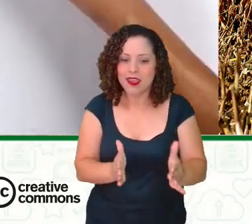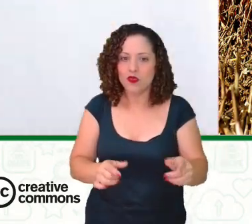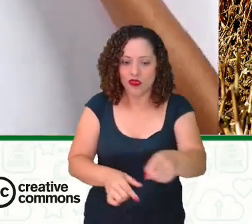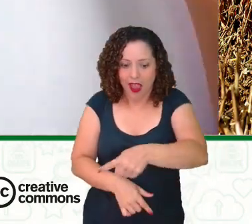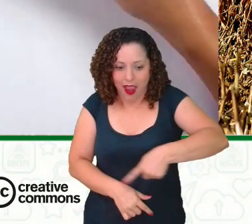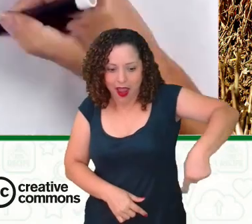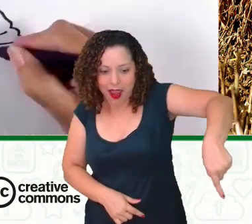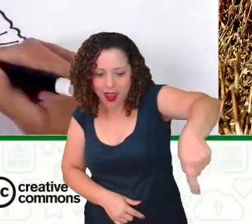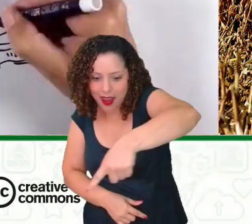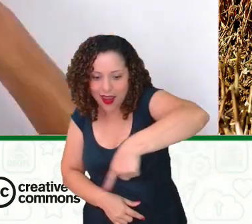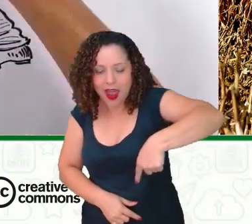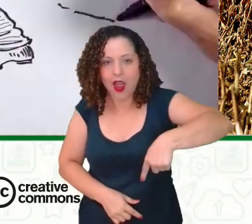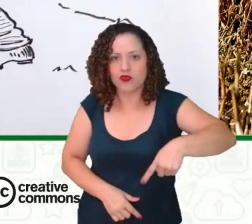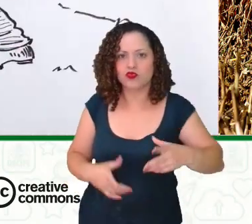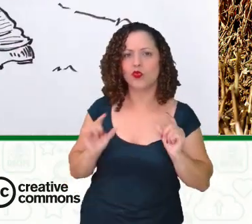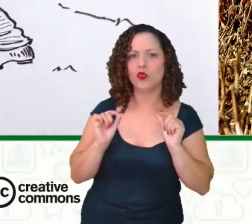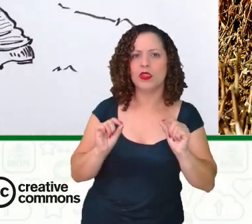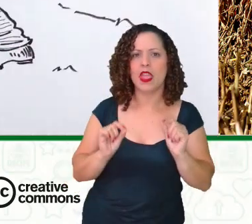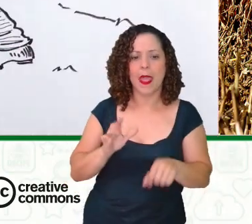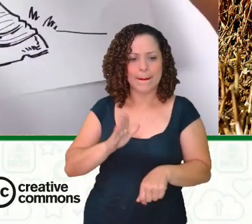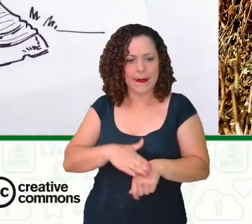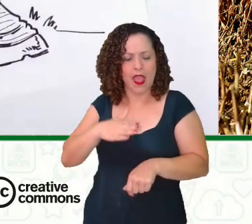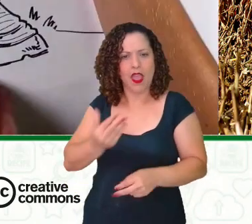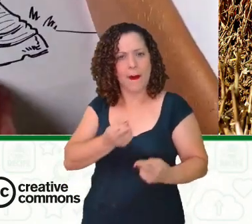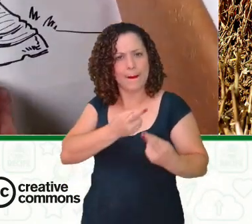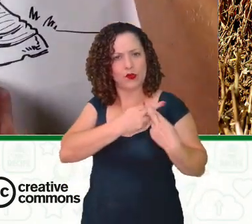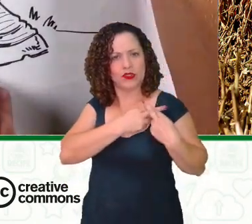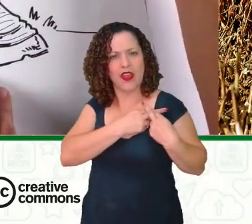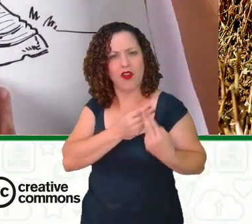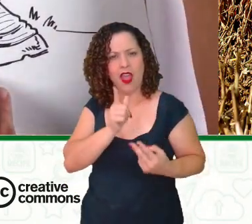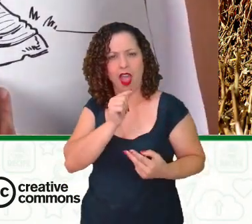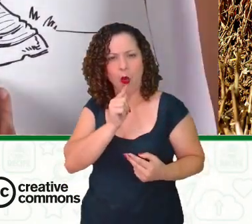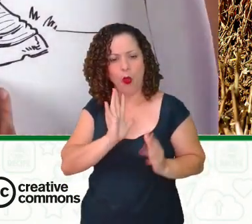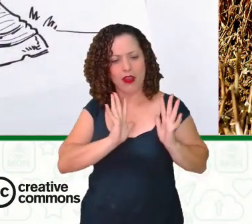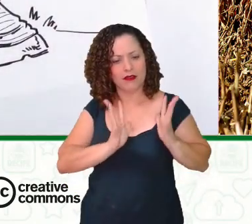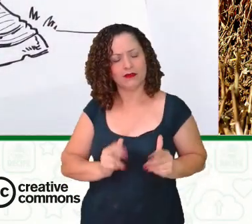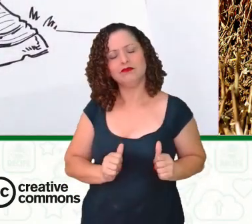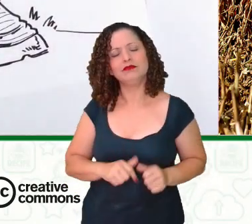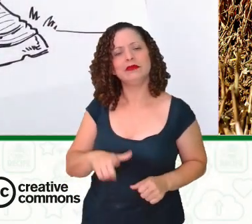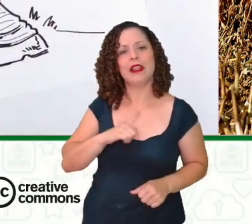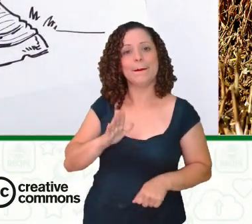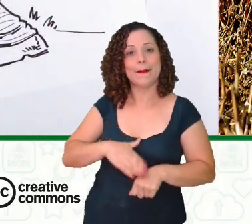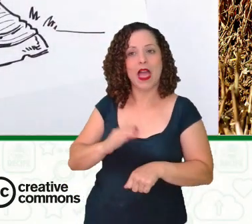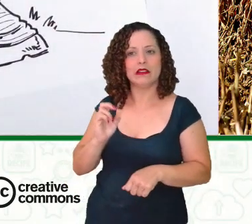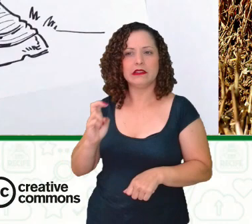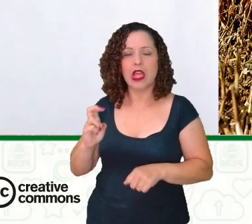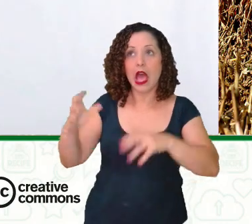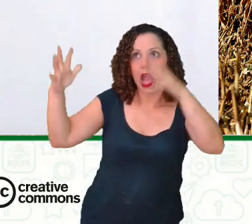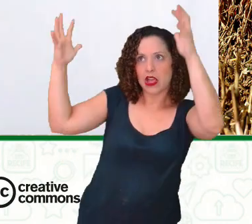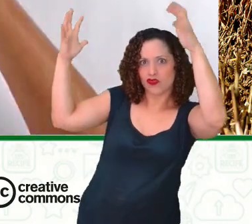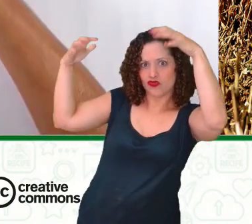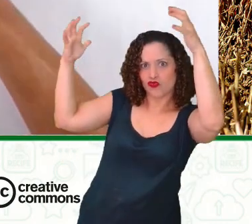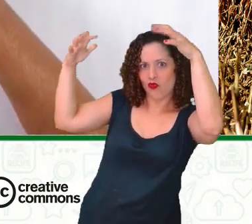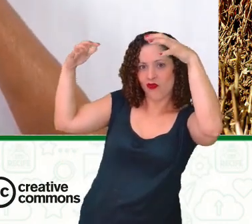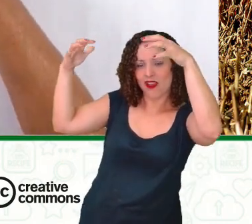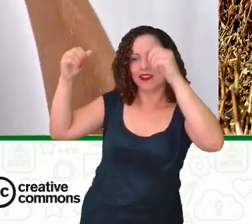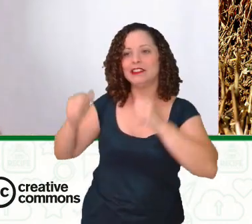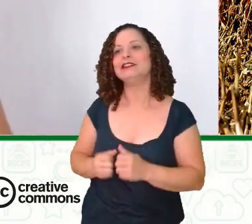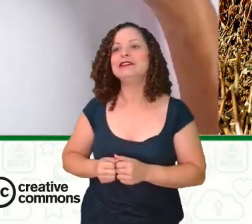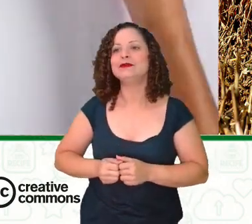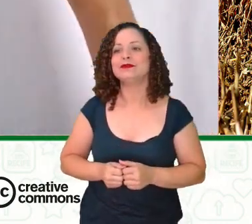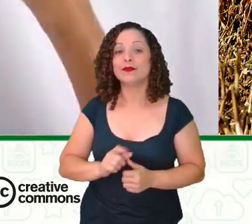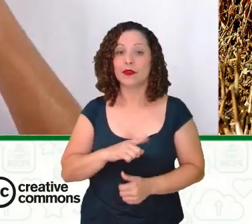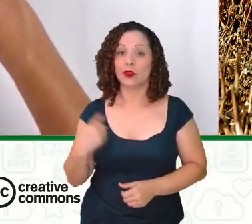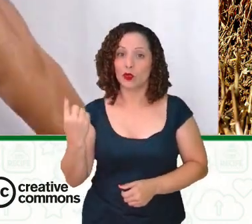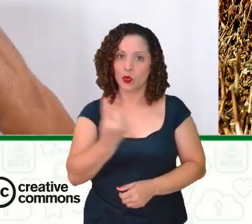são diretamente os maiores responsáveis pelas fontes de água potável, mas sim a chuva. Por vivermos